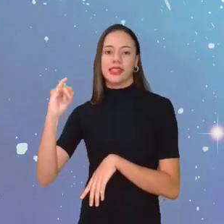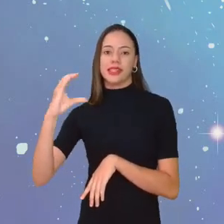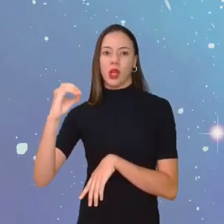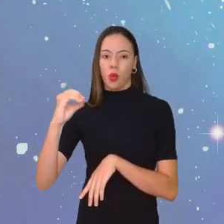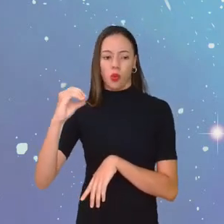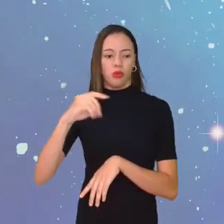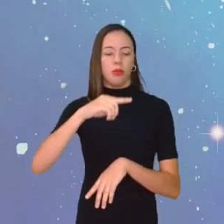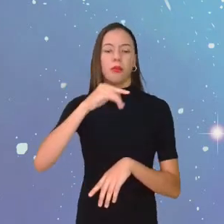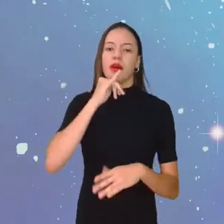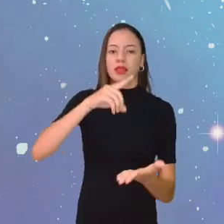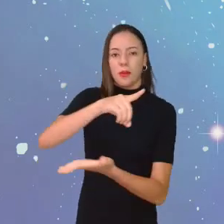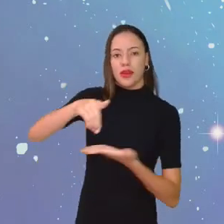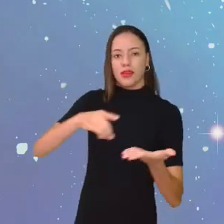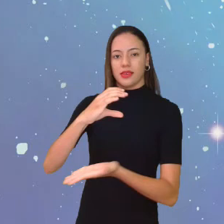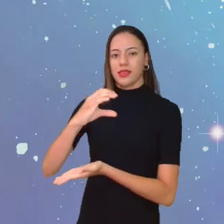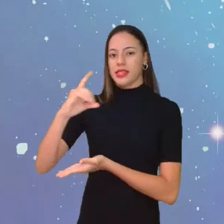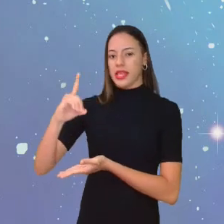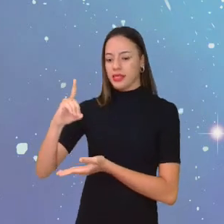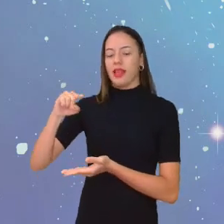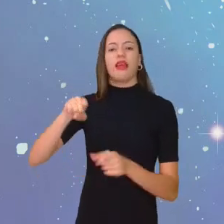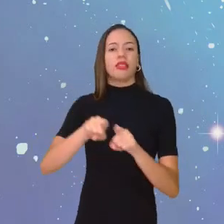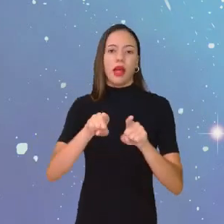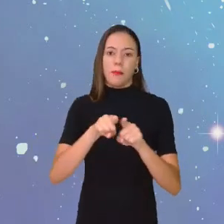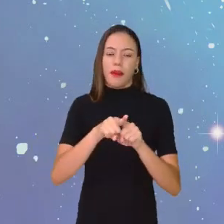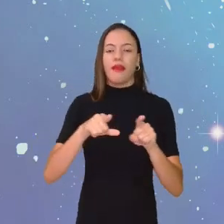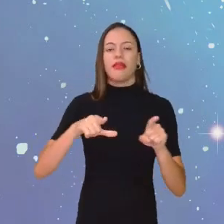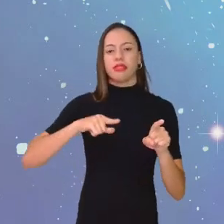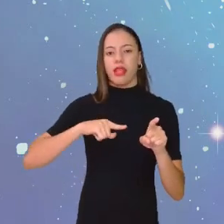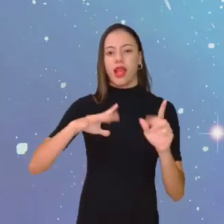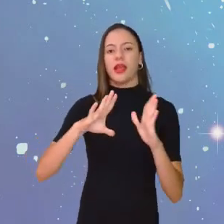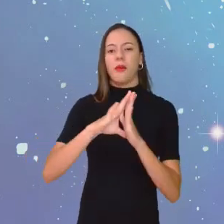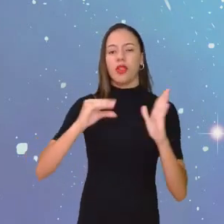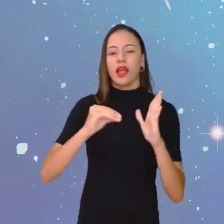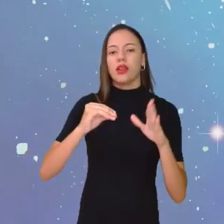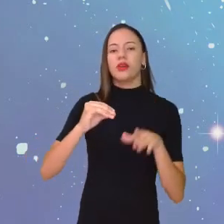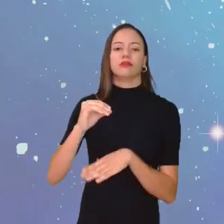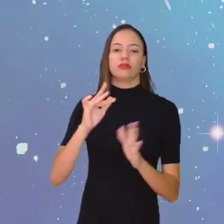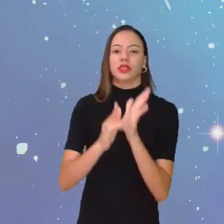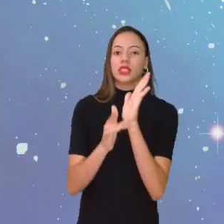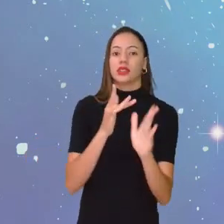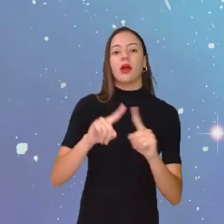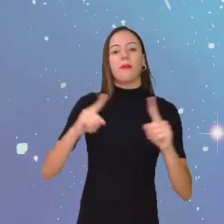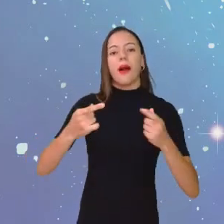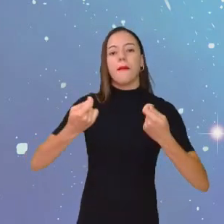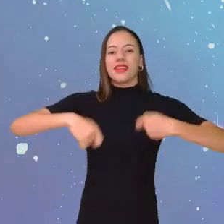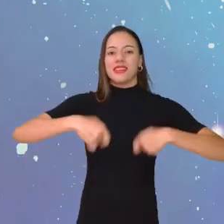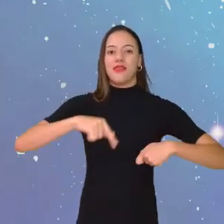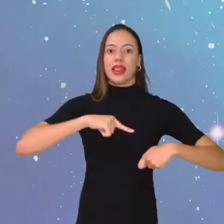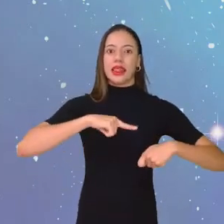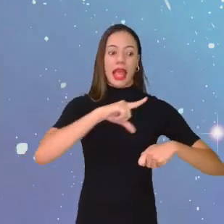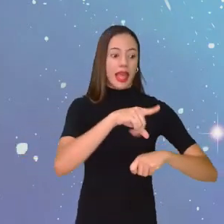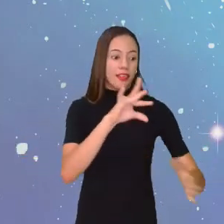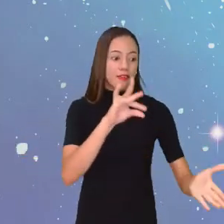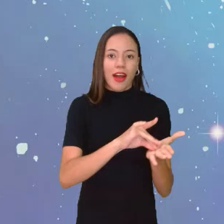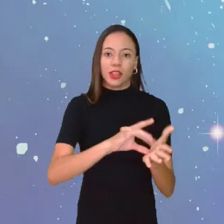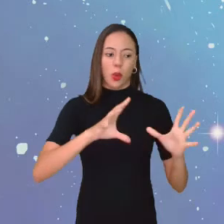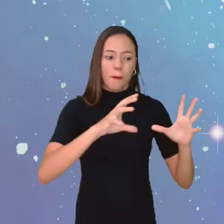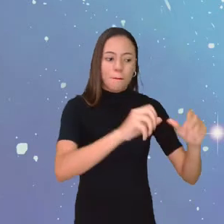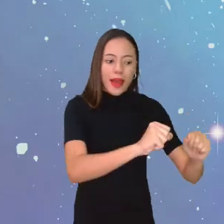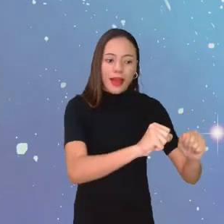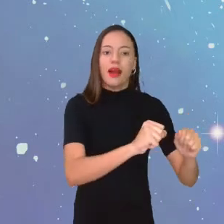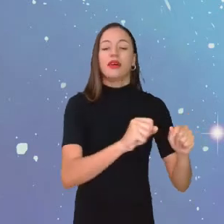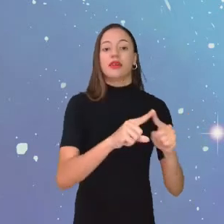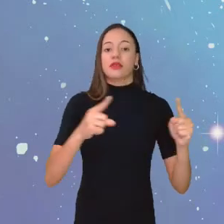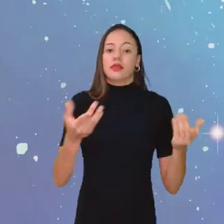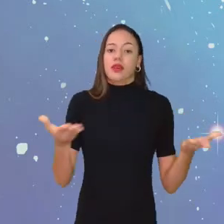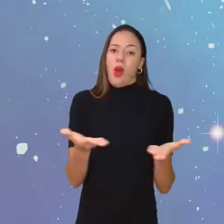formato digital, o pendrive ele está no formato digital, mas a gente precisava ter fisicamente aquilo ali para ouvir uma música, né? Hoje em dia